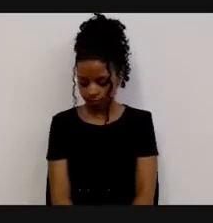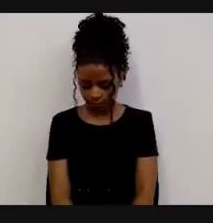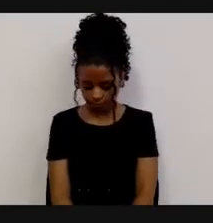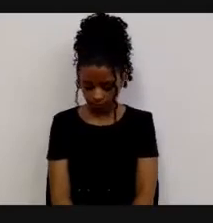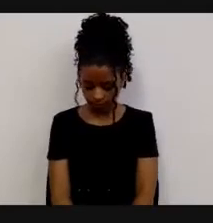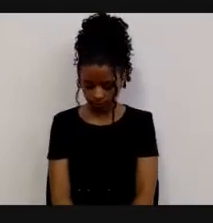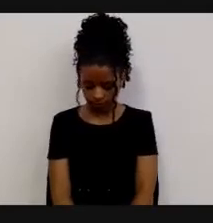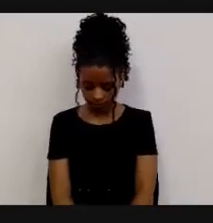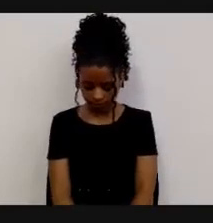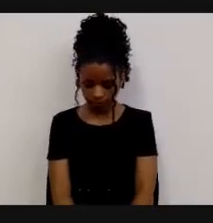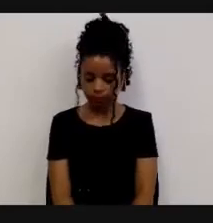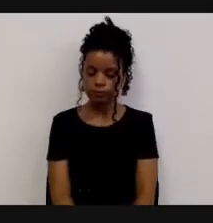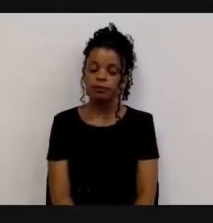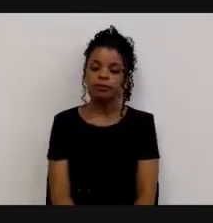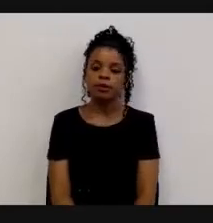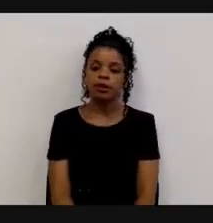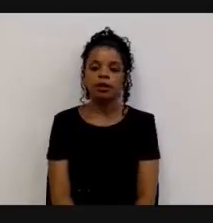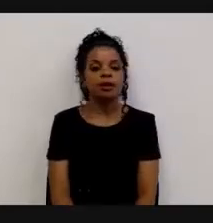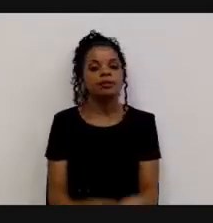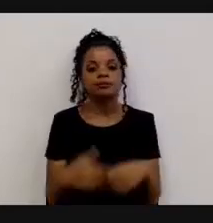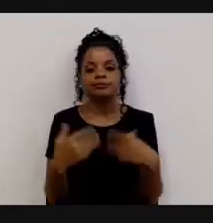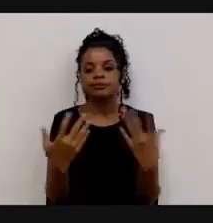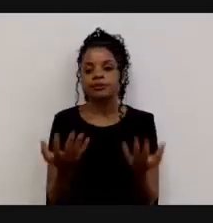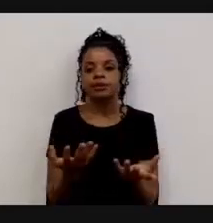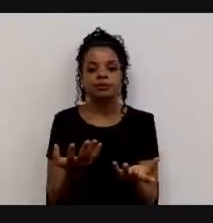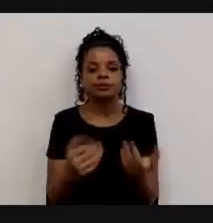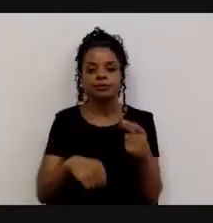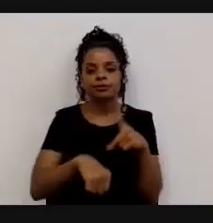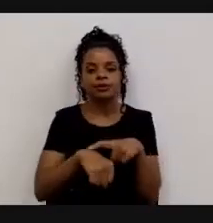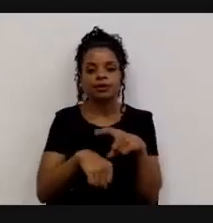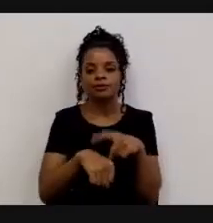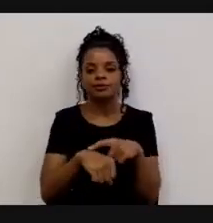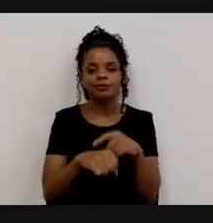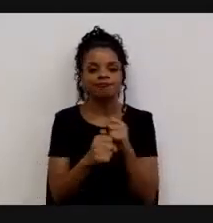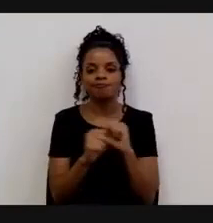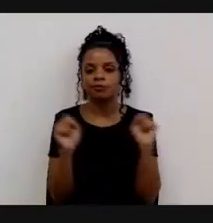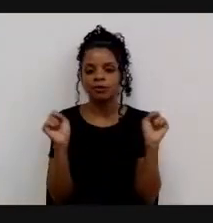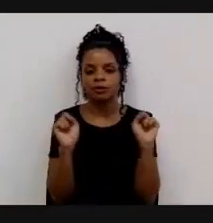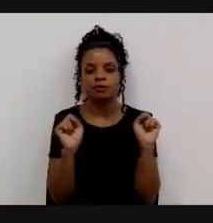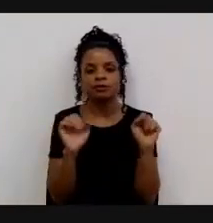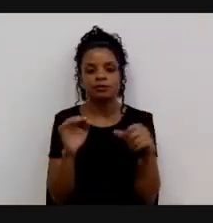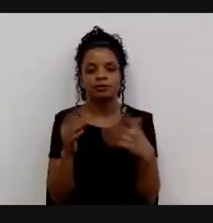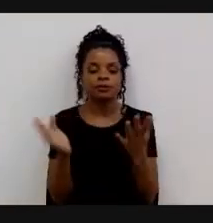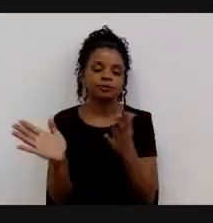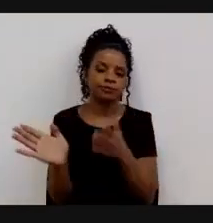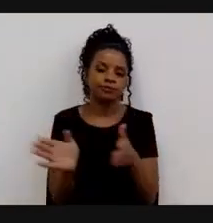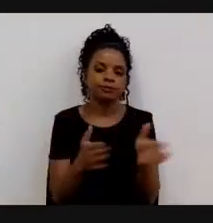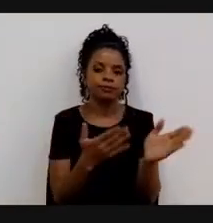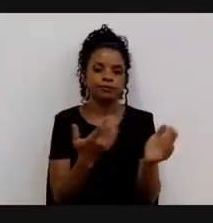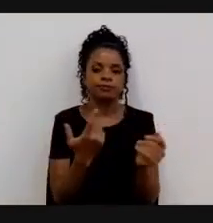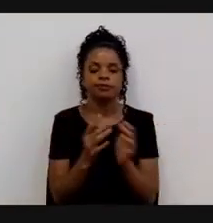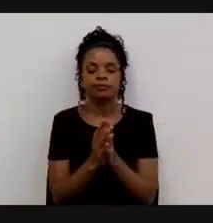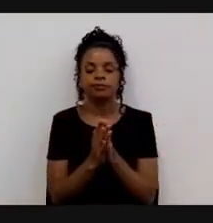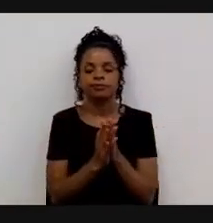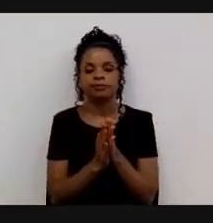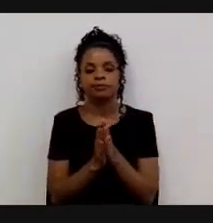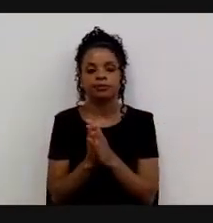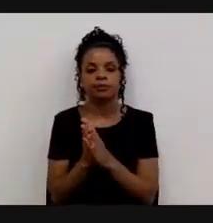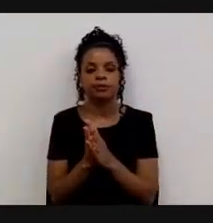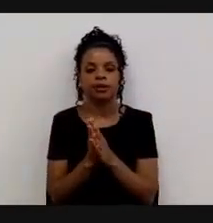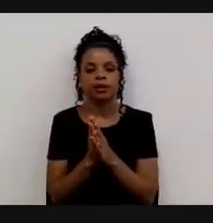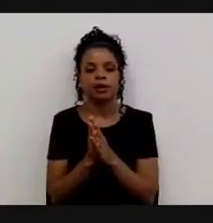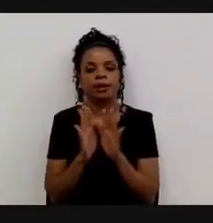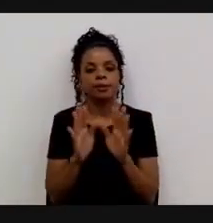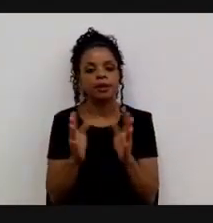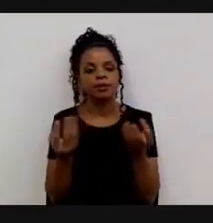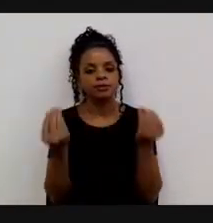Não, então vou fazer assim, eu vou deixar aqui, não vai dar tempo então. Então vou passar para a próxima parte, mas já deixo